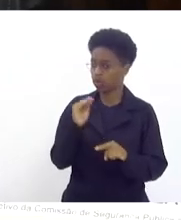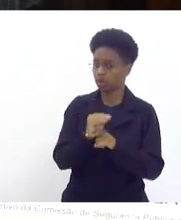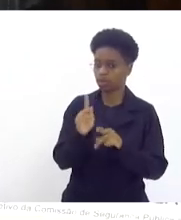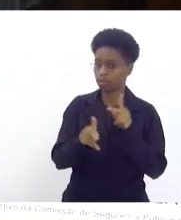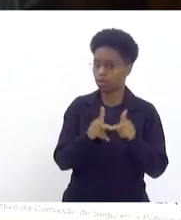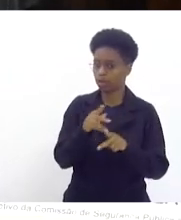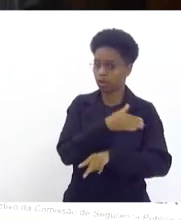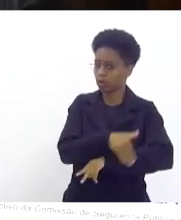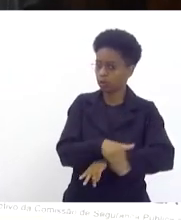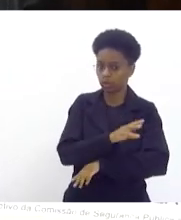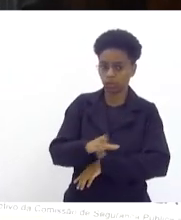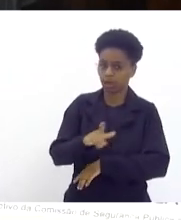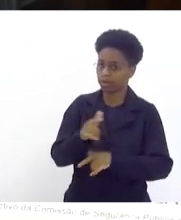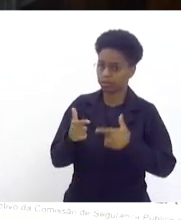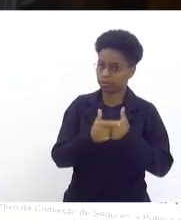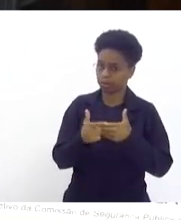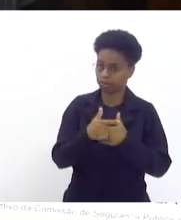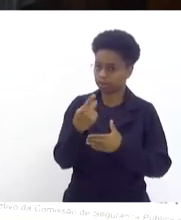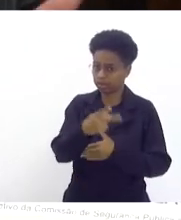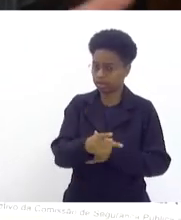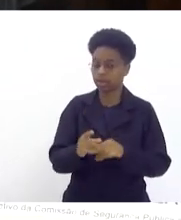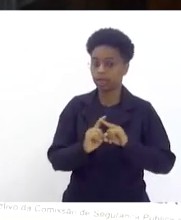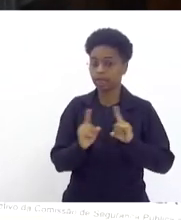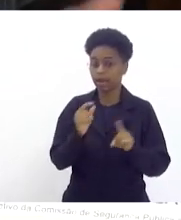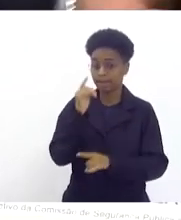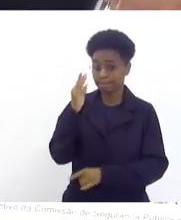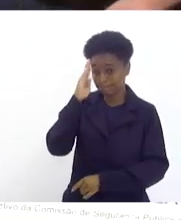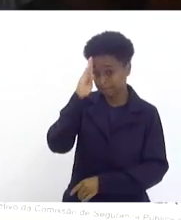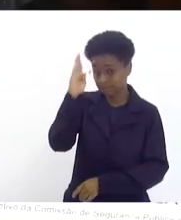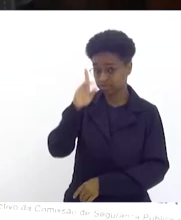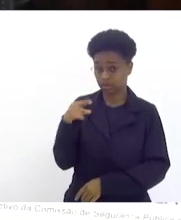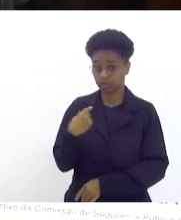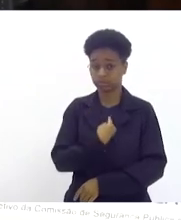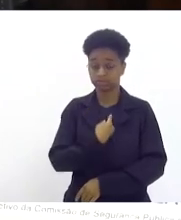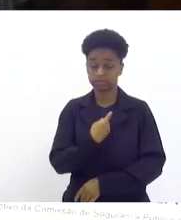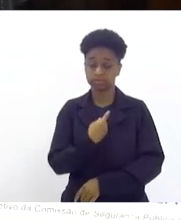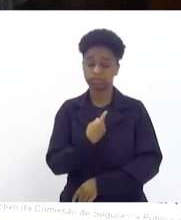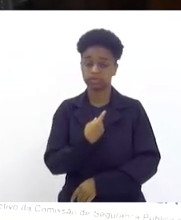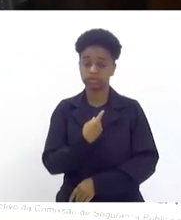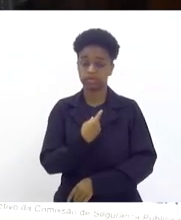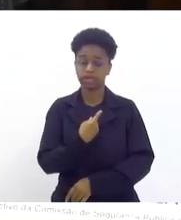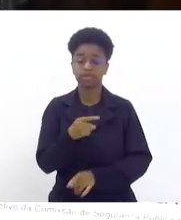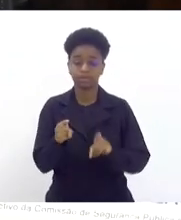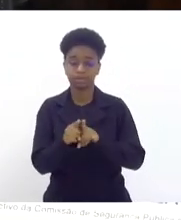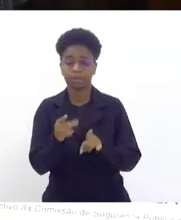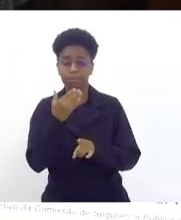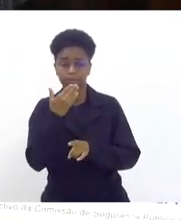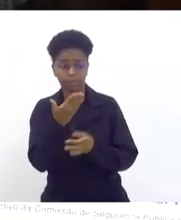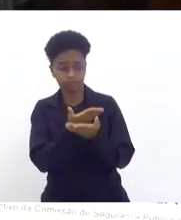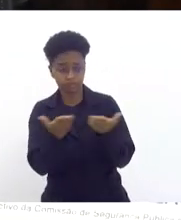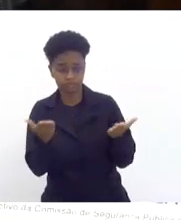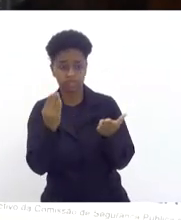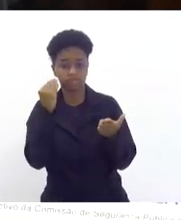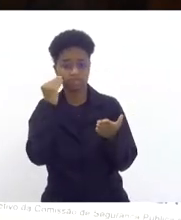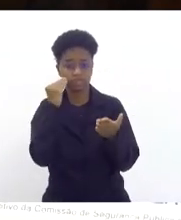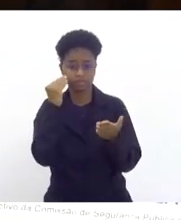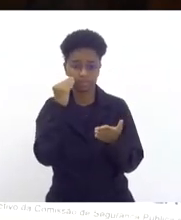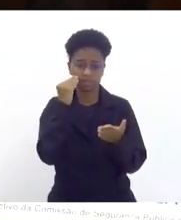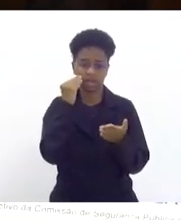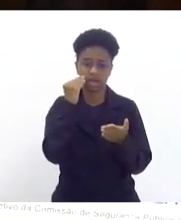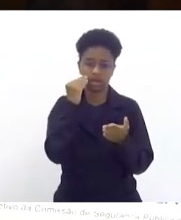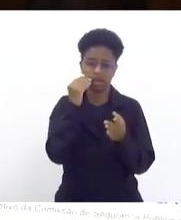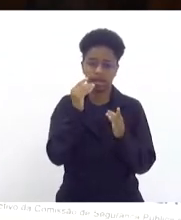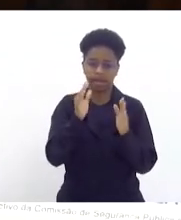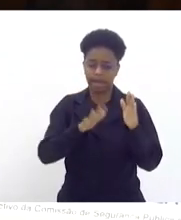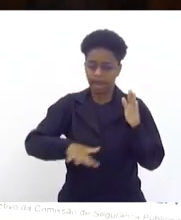população de rua mas é fundamental que a gente tenha e fica aqui o meu apelo para que o senhor eles possam além de tentar aumentar o